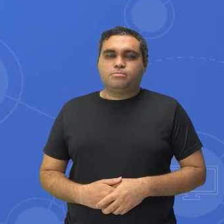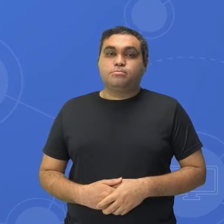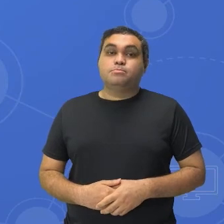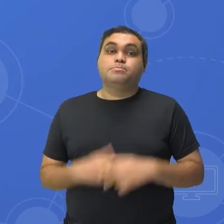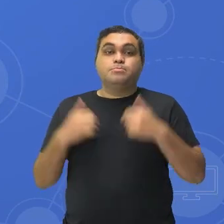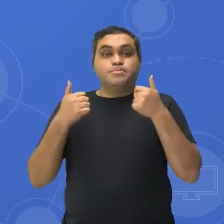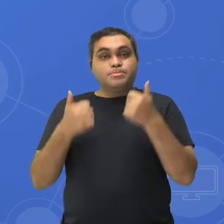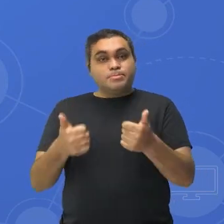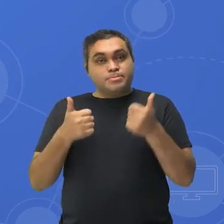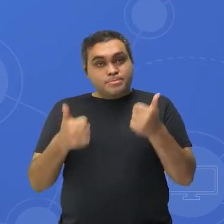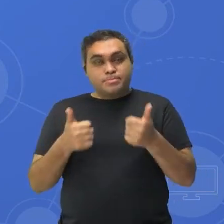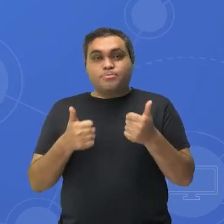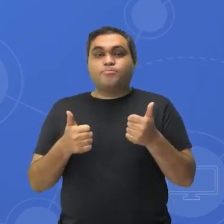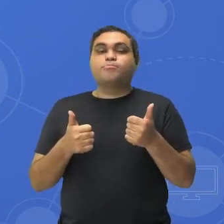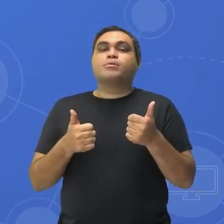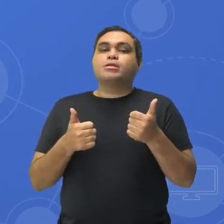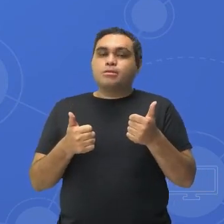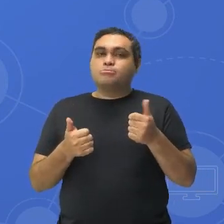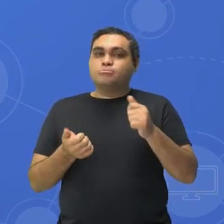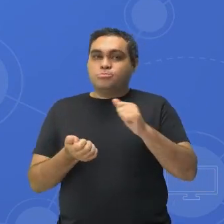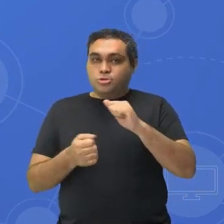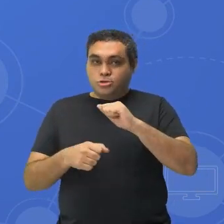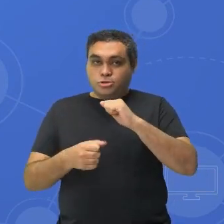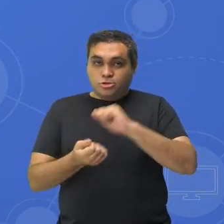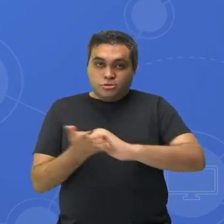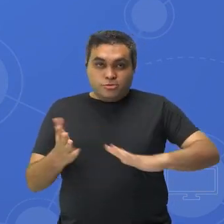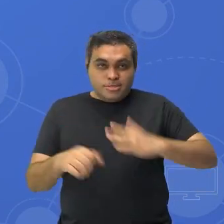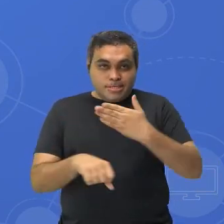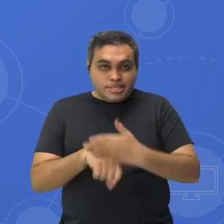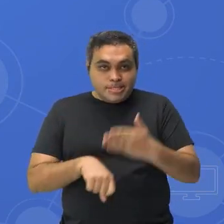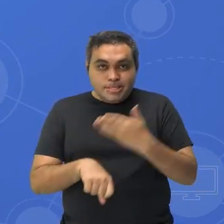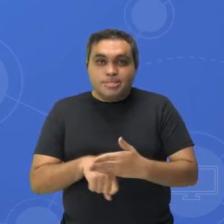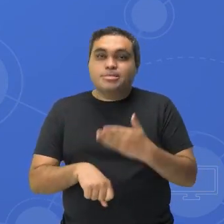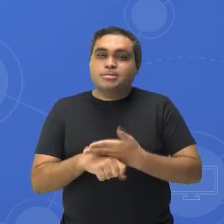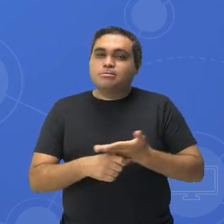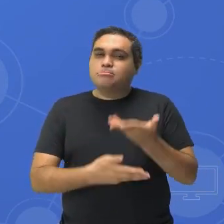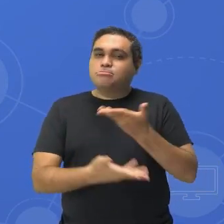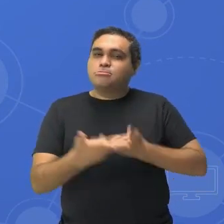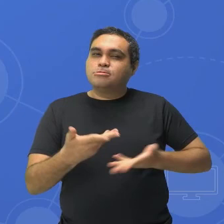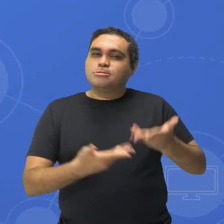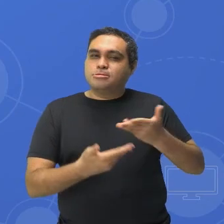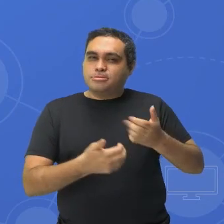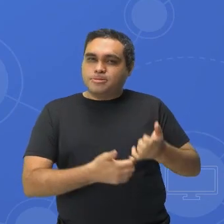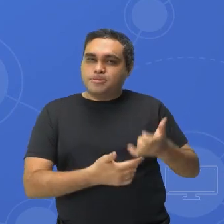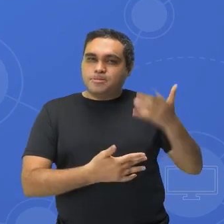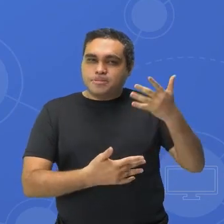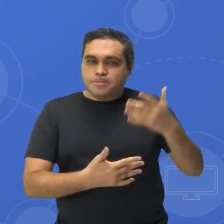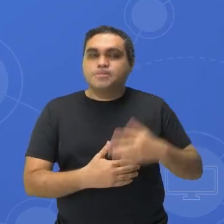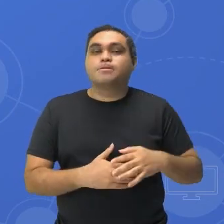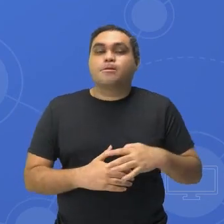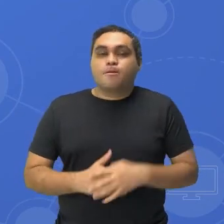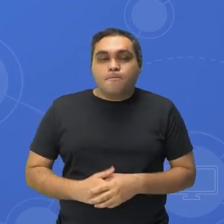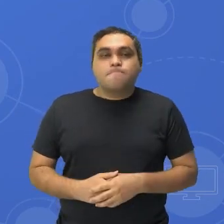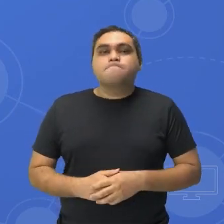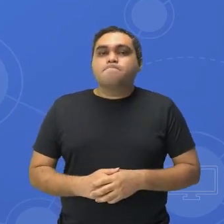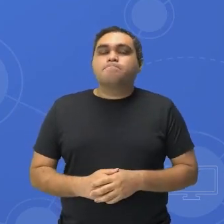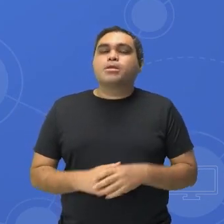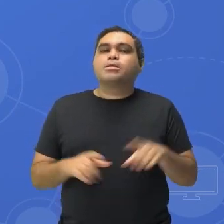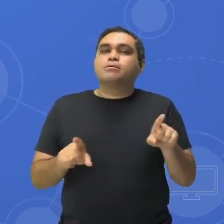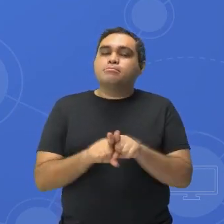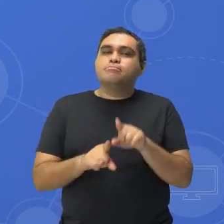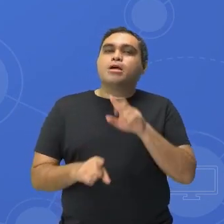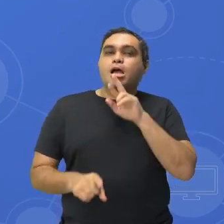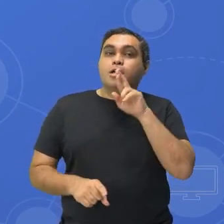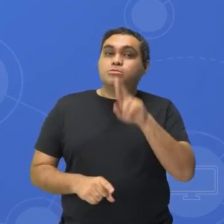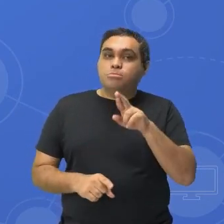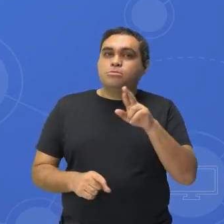Muito bem, então voltando aqui para a nossa interatividade, aquele momento, né, então que a gente vai agora fazer aqui a correção